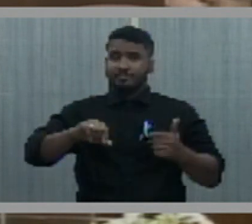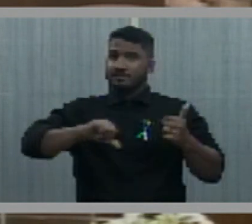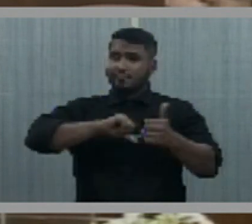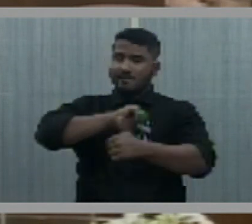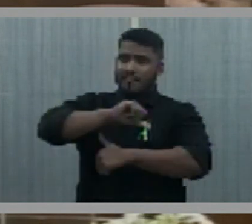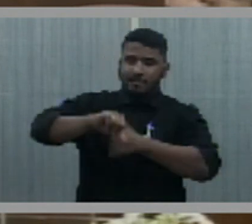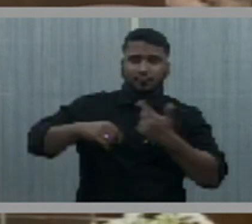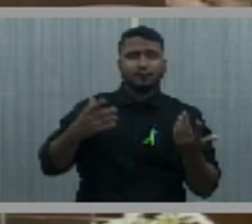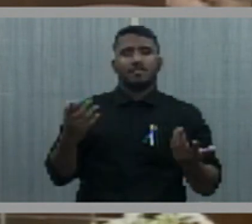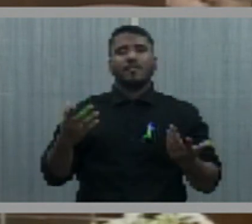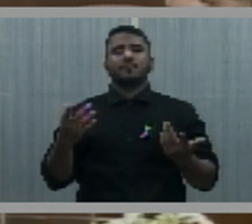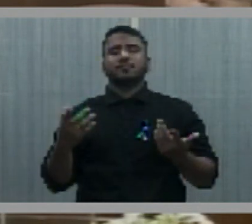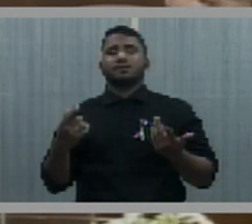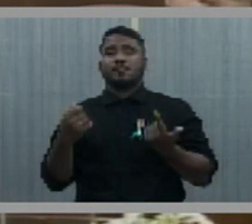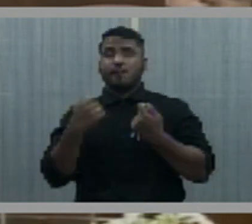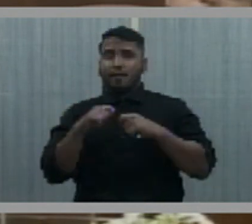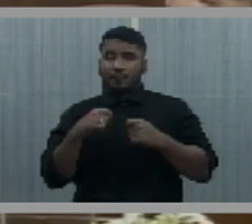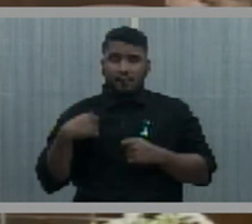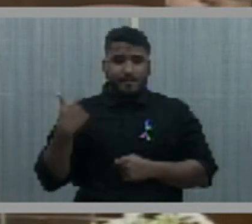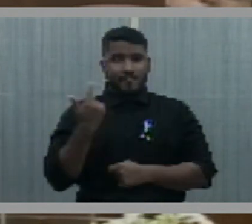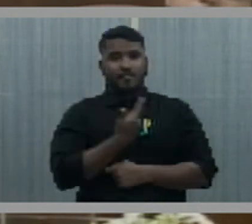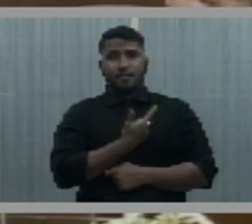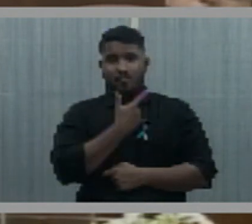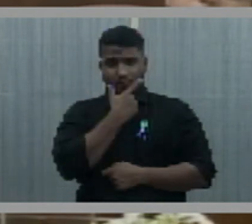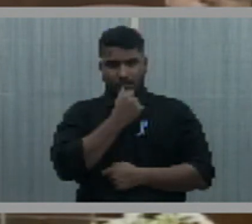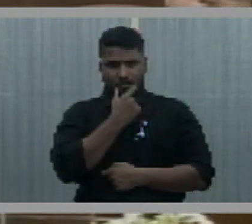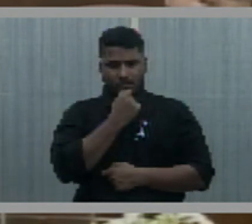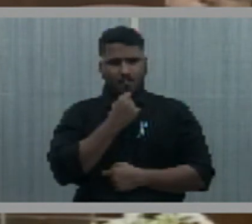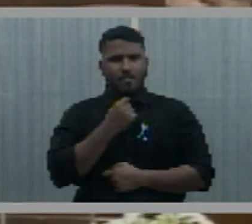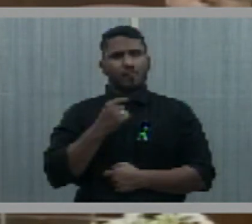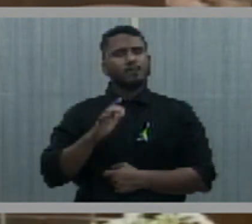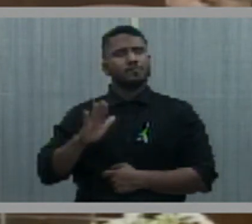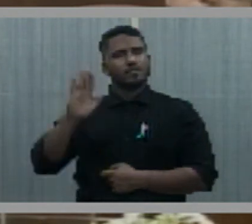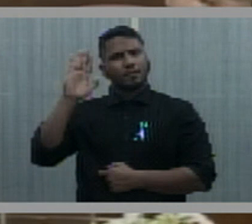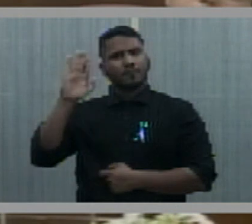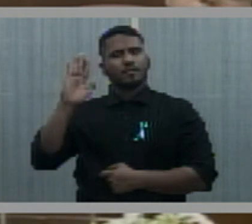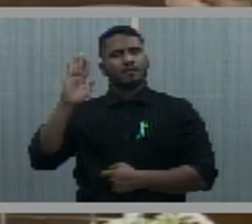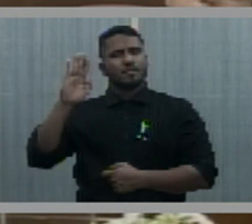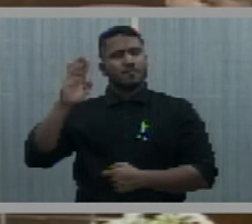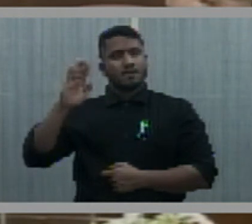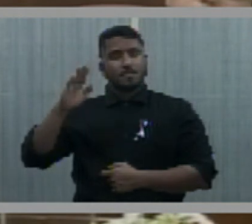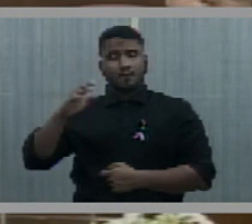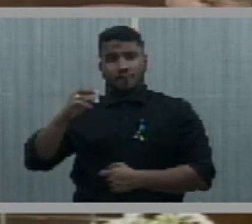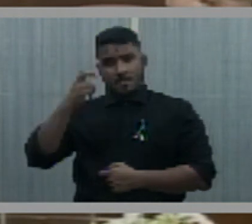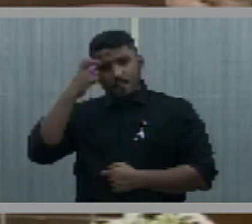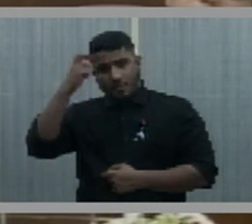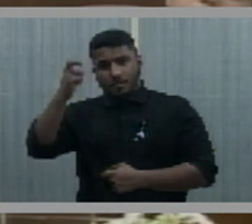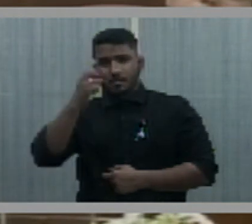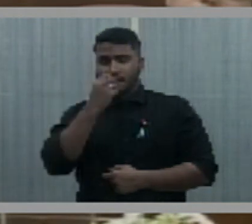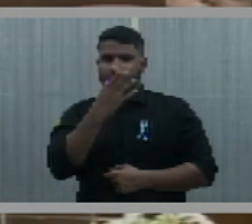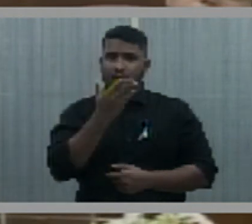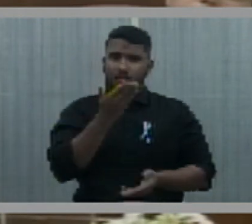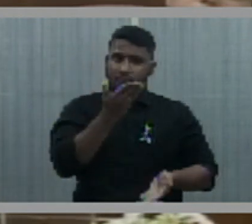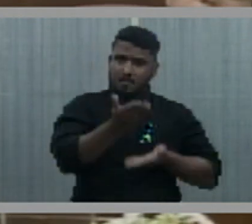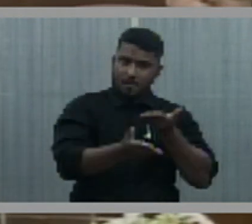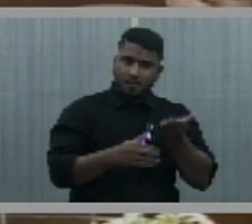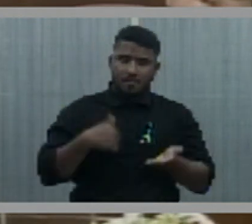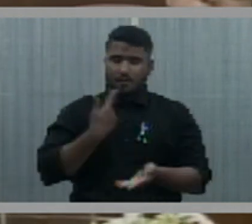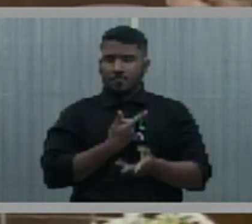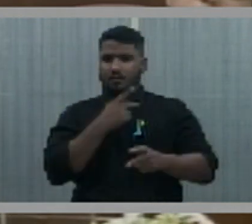mudanças, e que exige de nós, homens públicos, o bom senso e sabedoria para conduzir o nosso povo